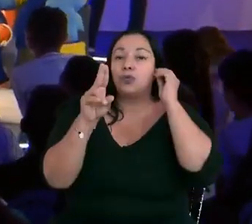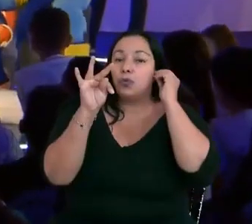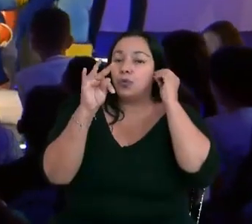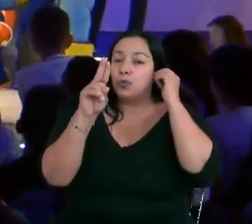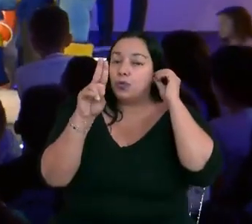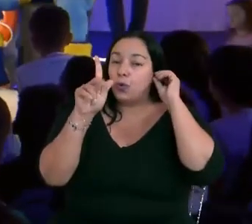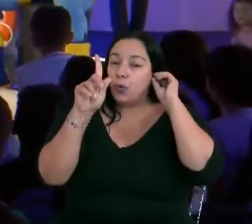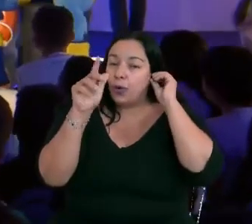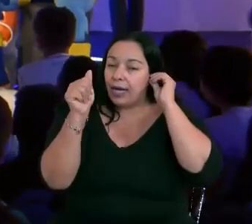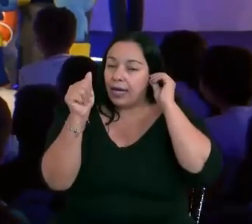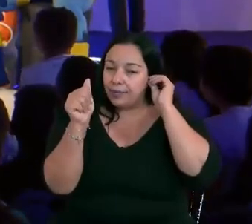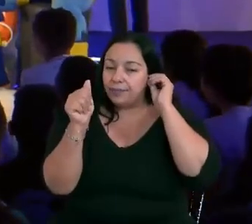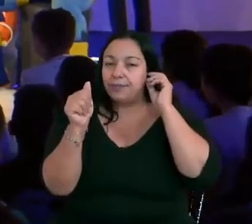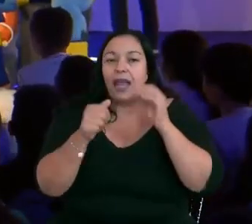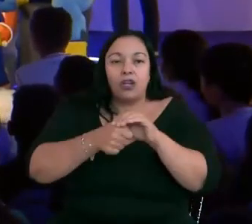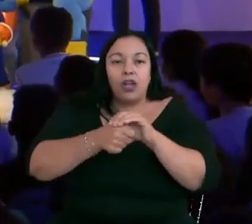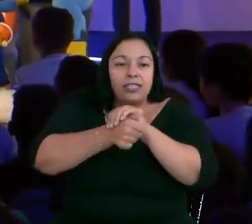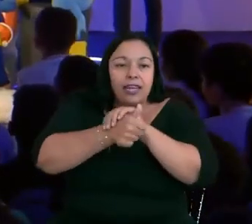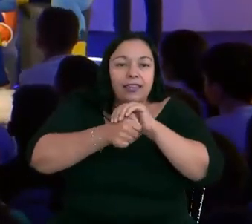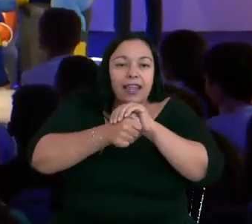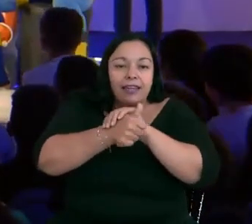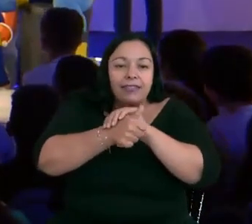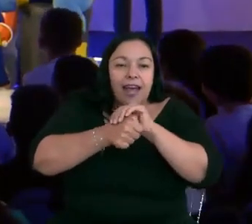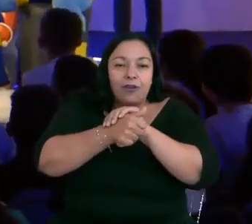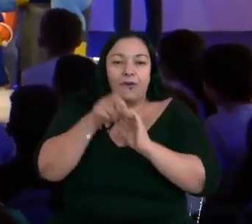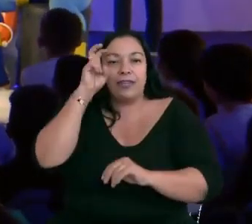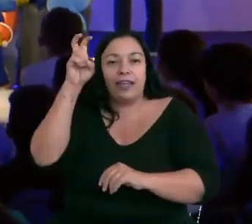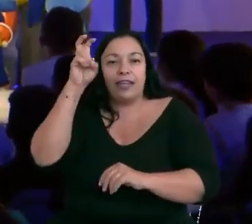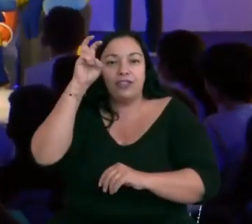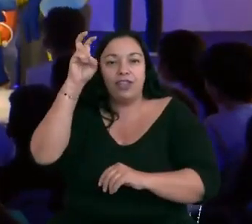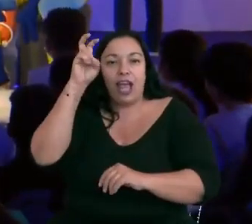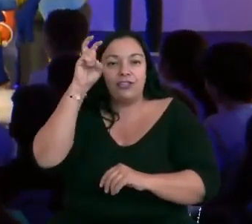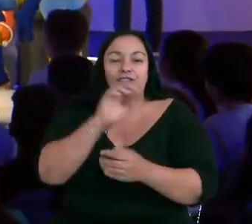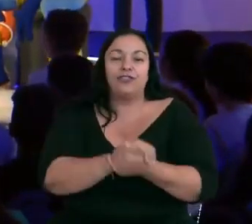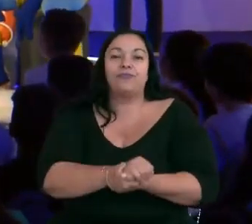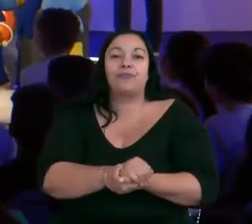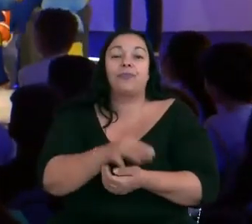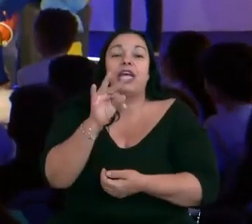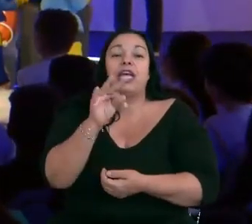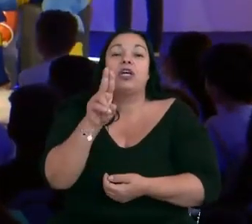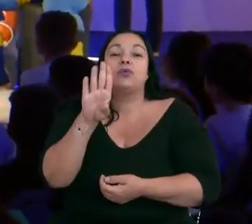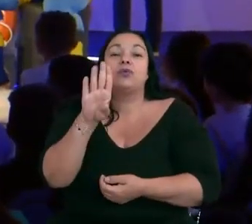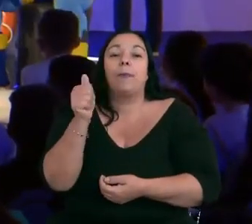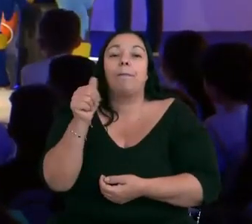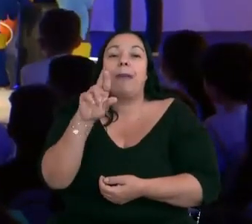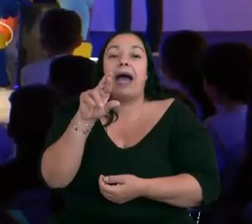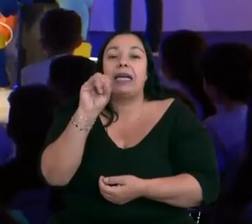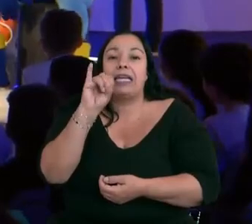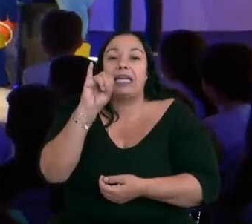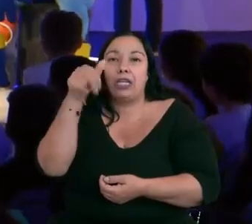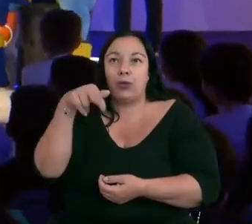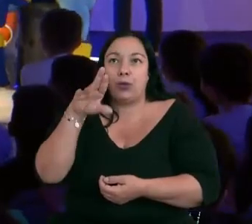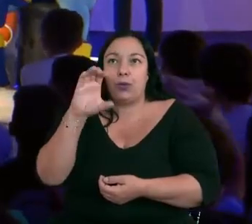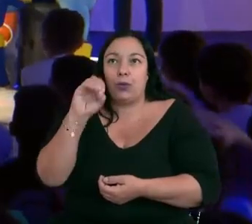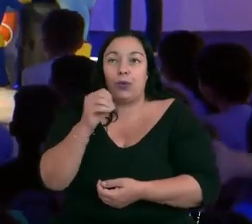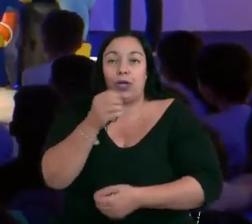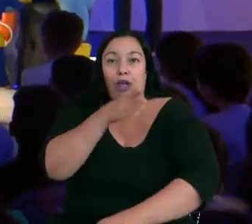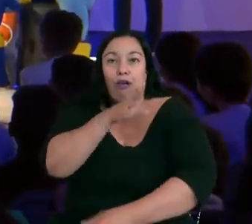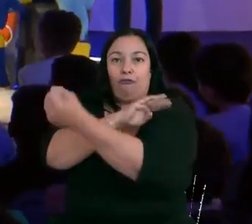nossa tartaruga muito inteligente, e o Tubarino, que é o nosso fortão,